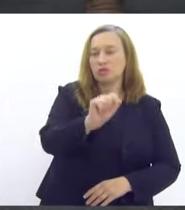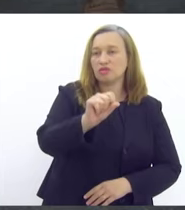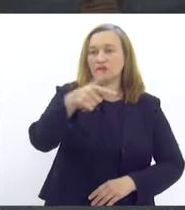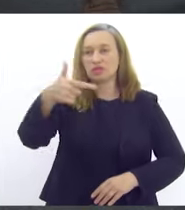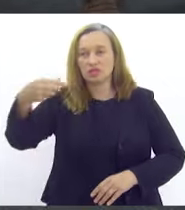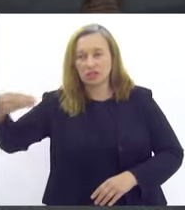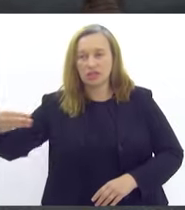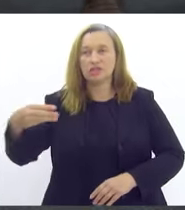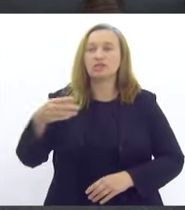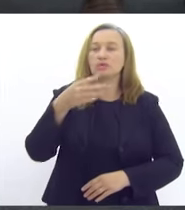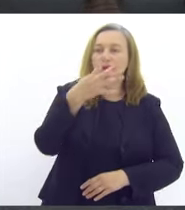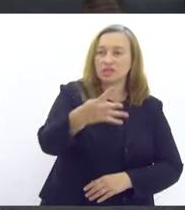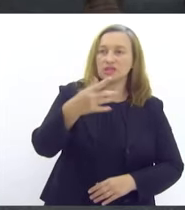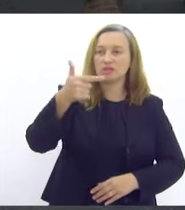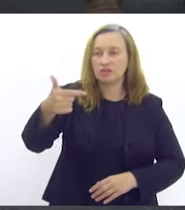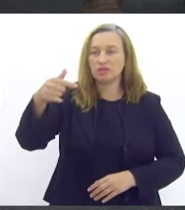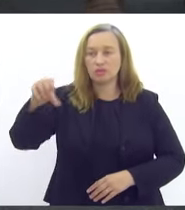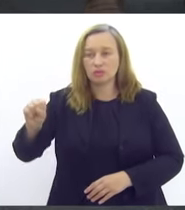428-2023,